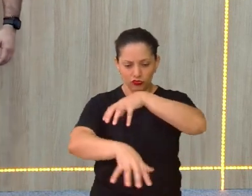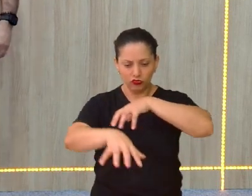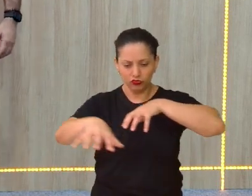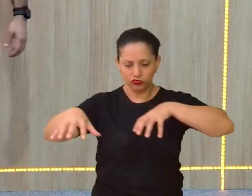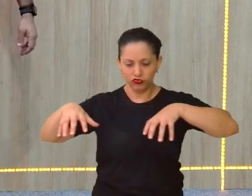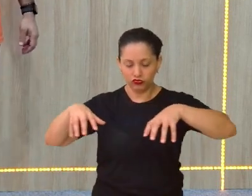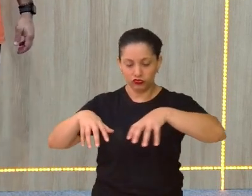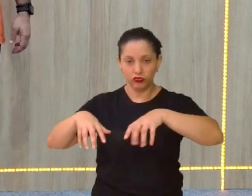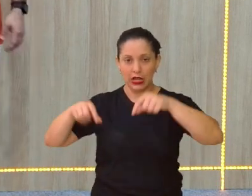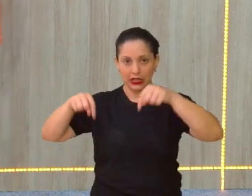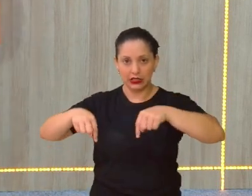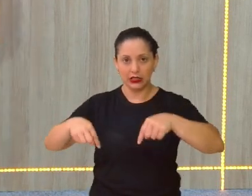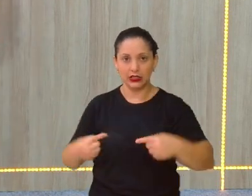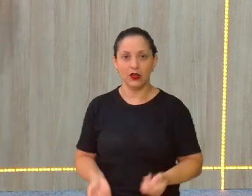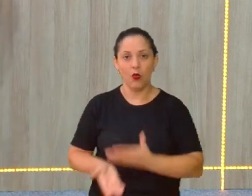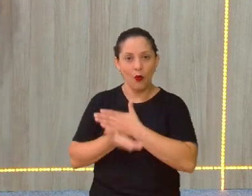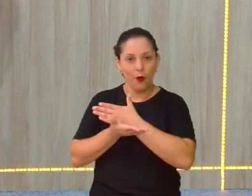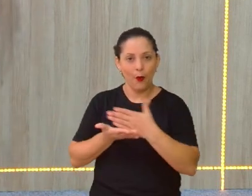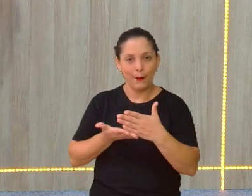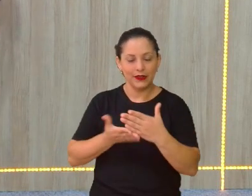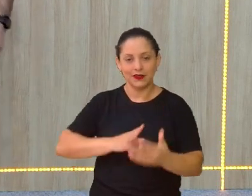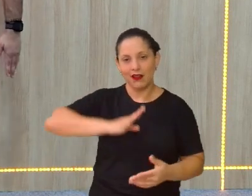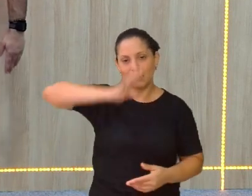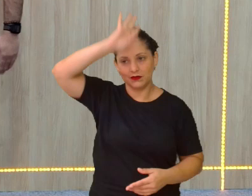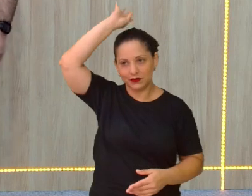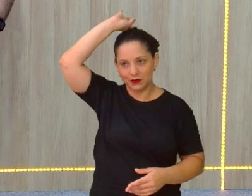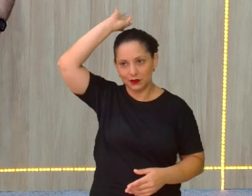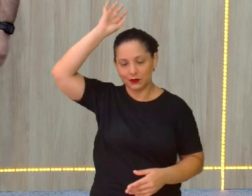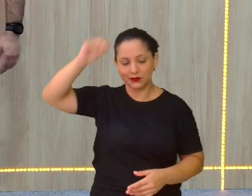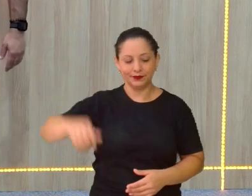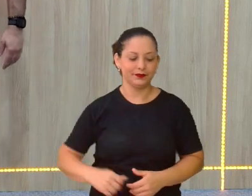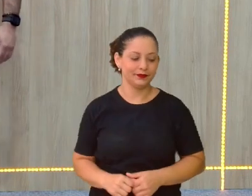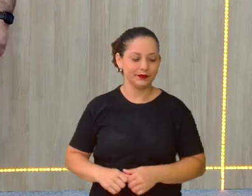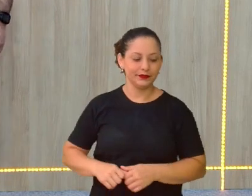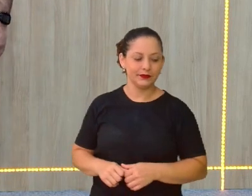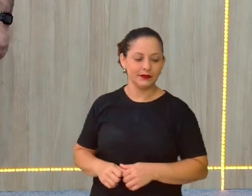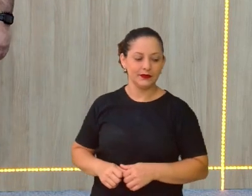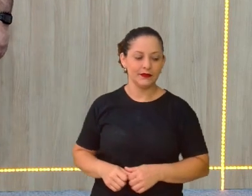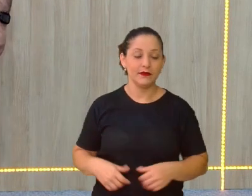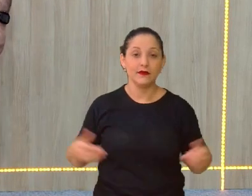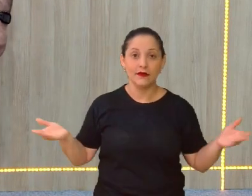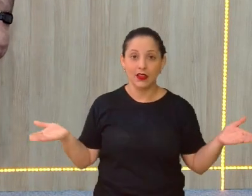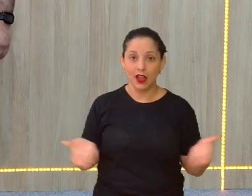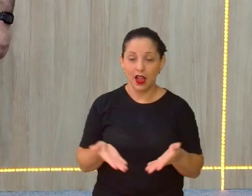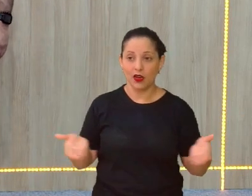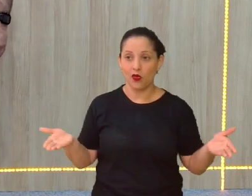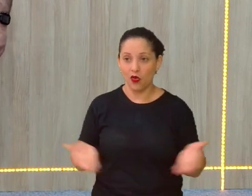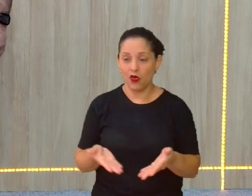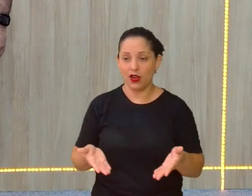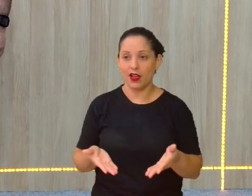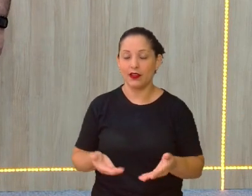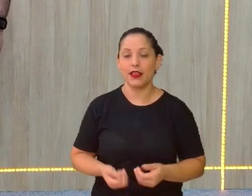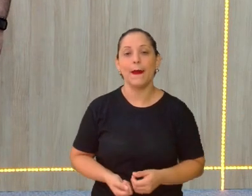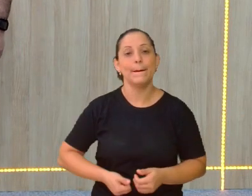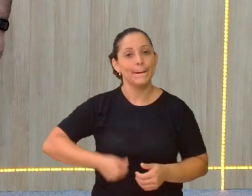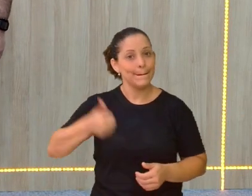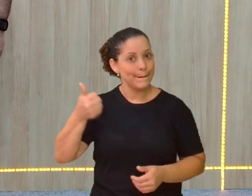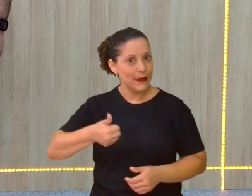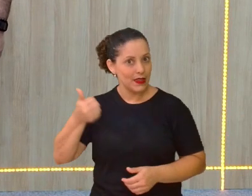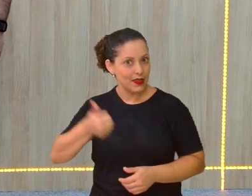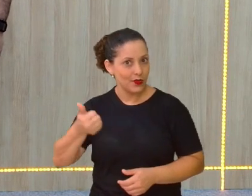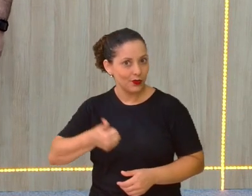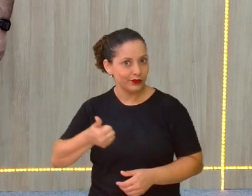aldeias formaram a cidade de Roma, né? Aí vejam, primeiro período da história de Roma, como a gente